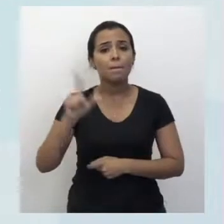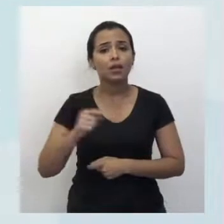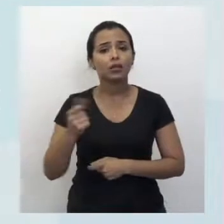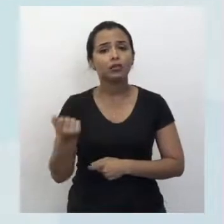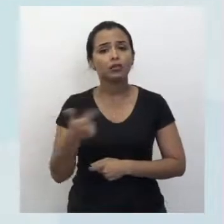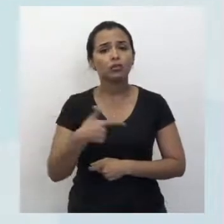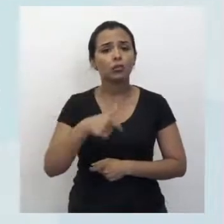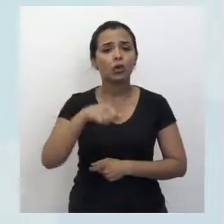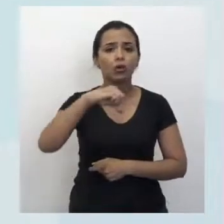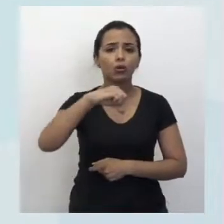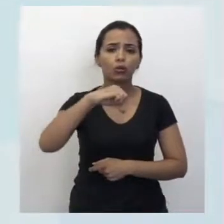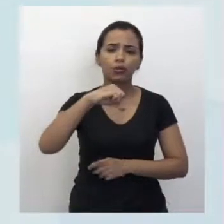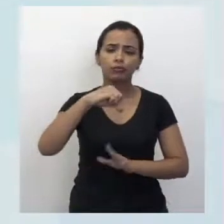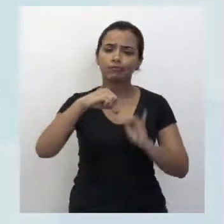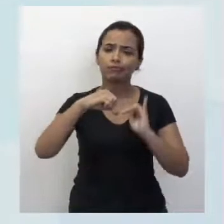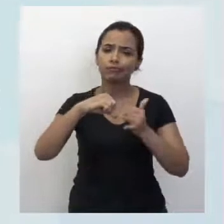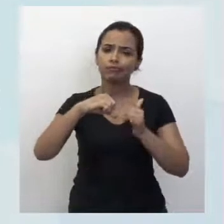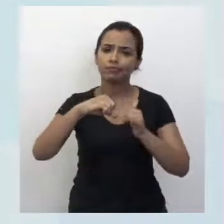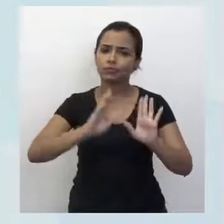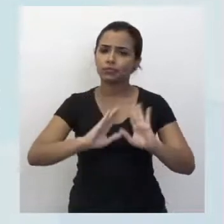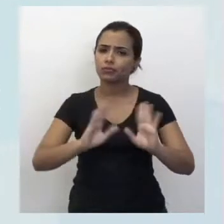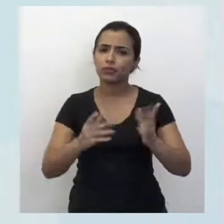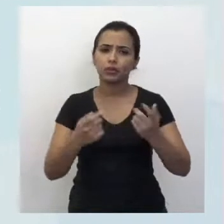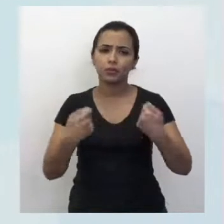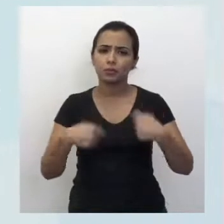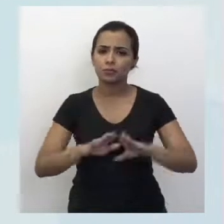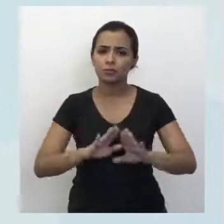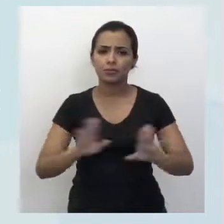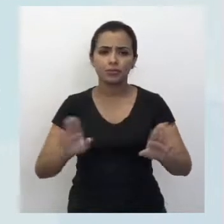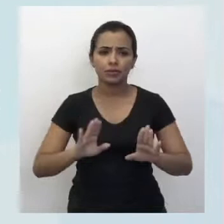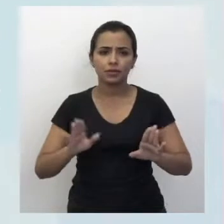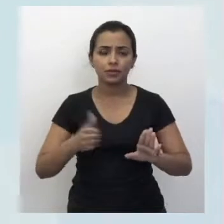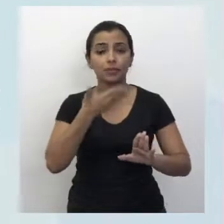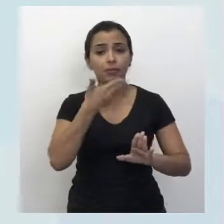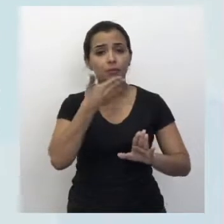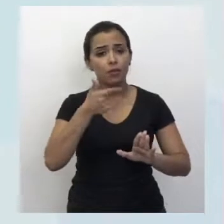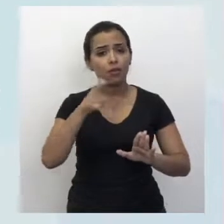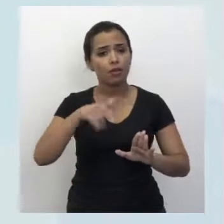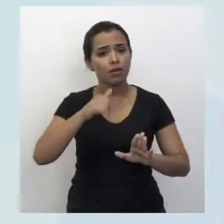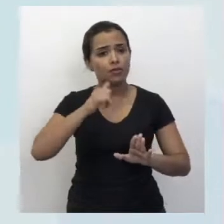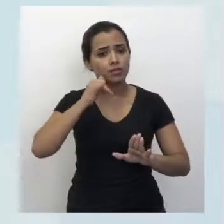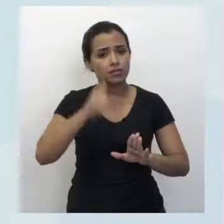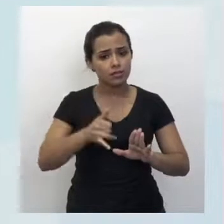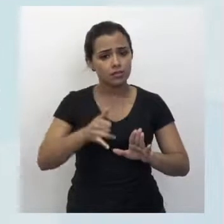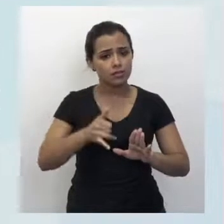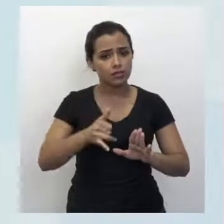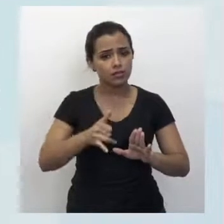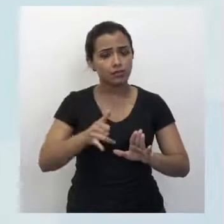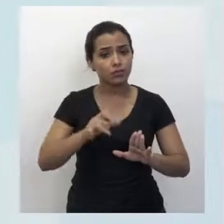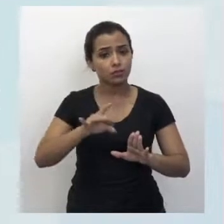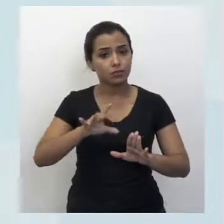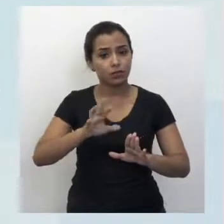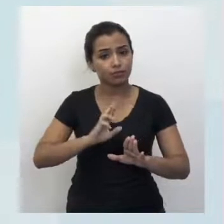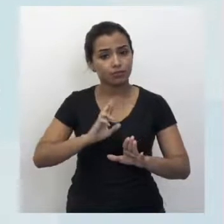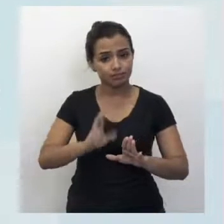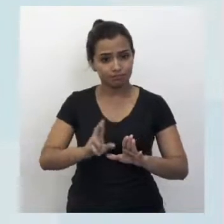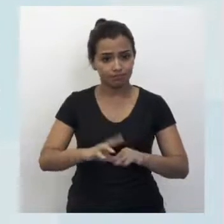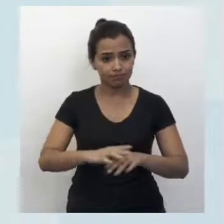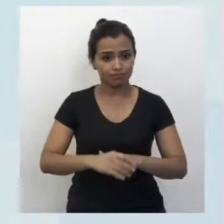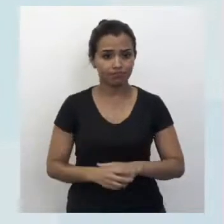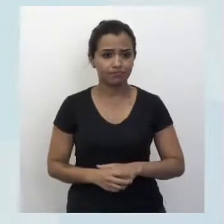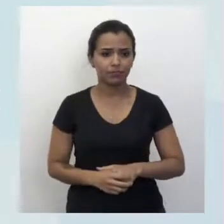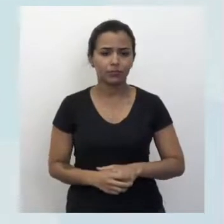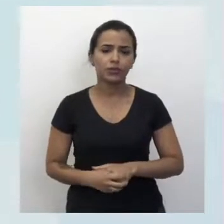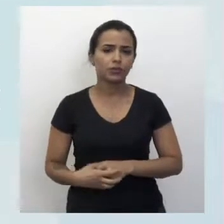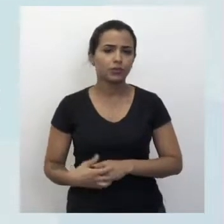narração dispenso também. Melhor é dizer somente os seus efeitos. Não podiam